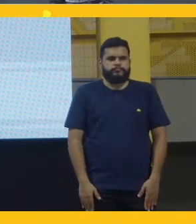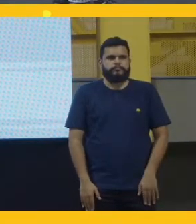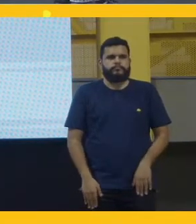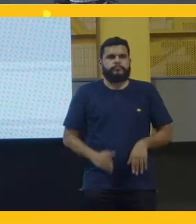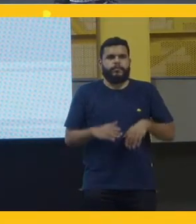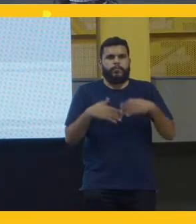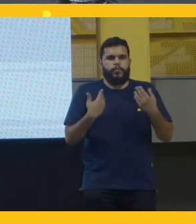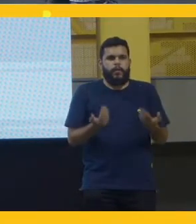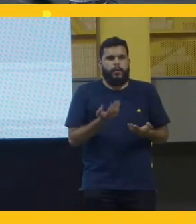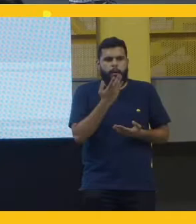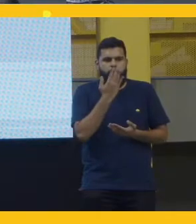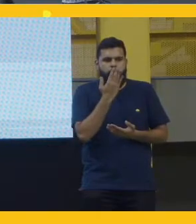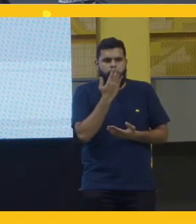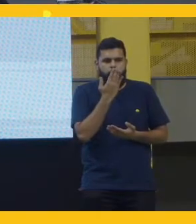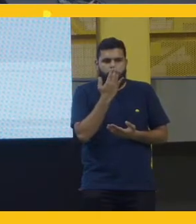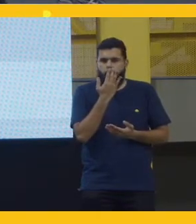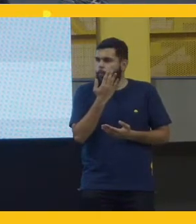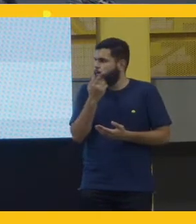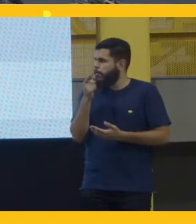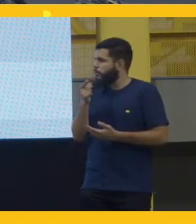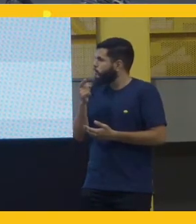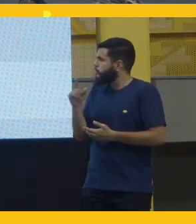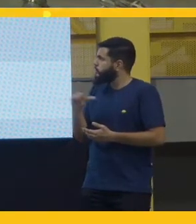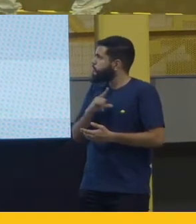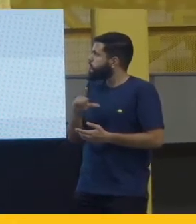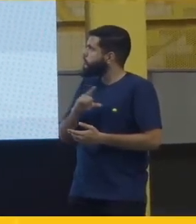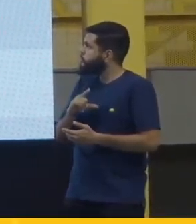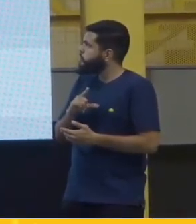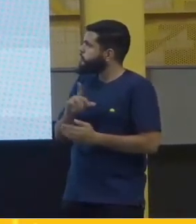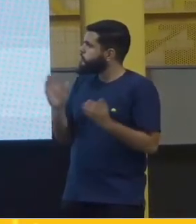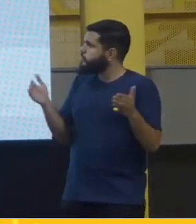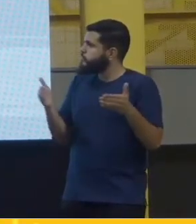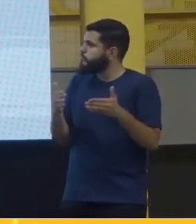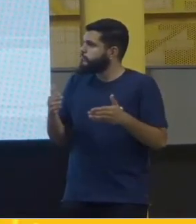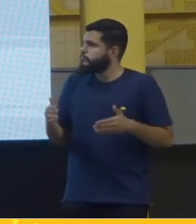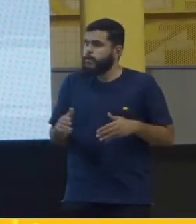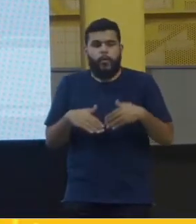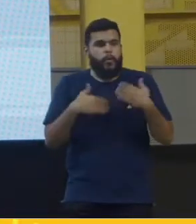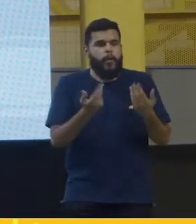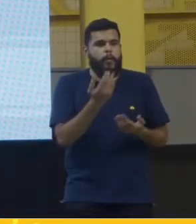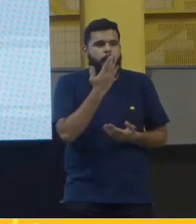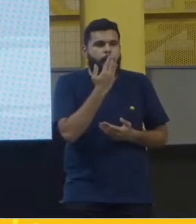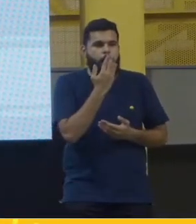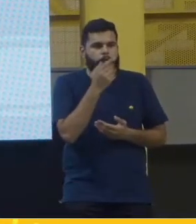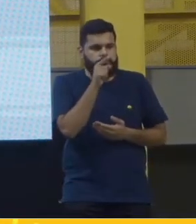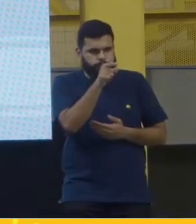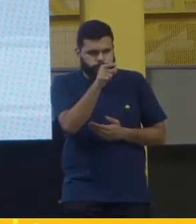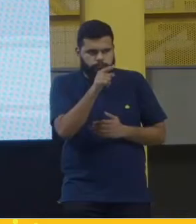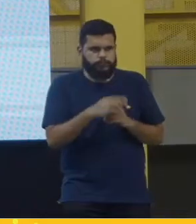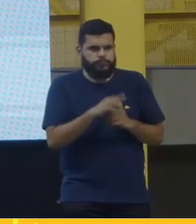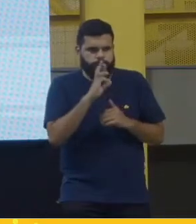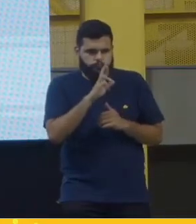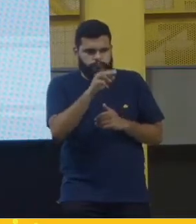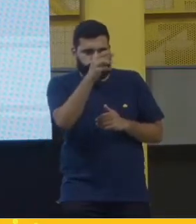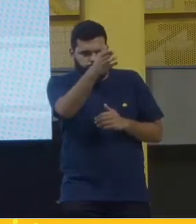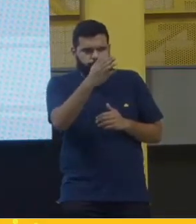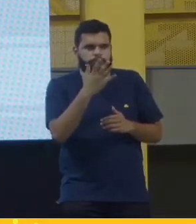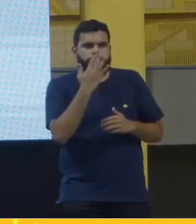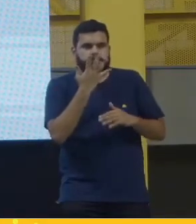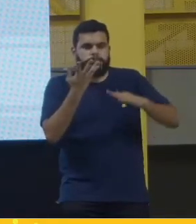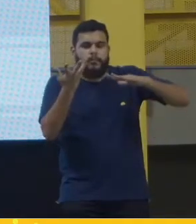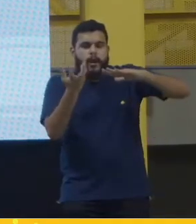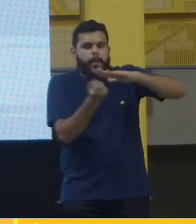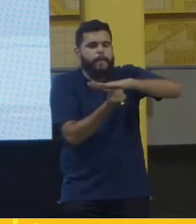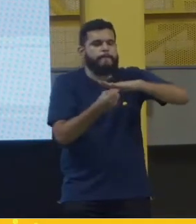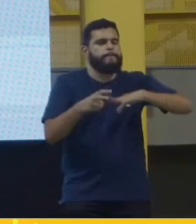qual a cor da substância que deu origem a isso daqui? Qual é a cor da substância que está absorvendo